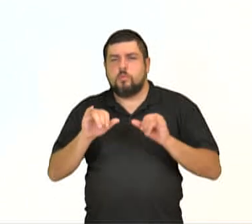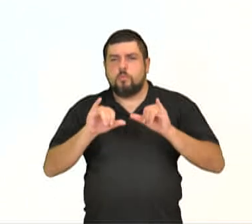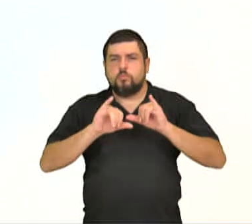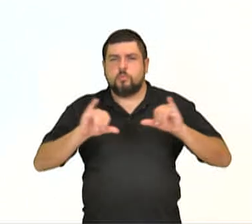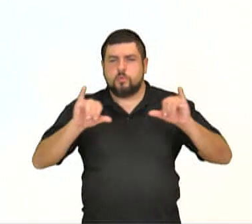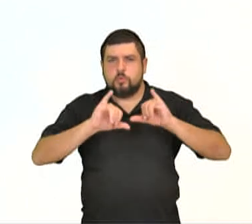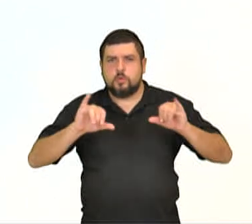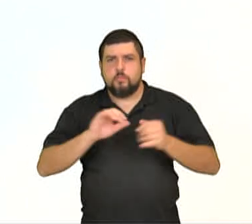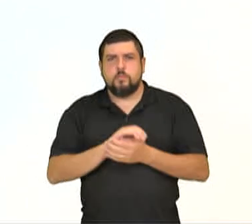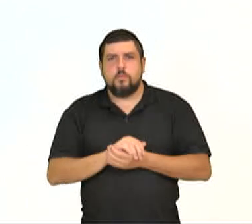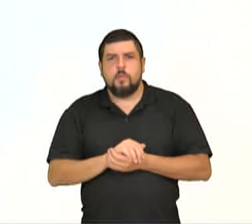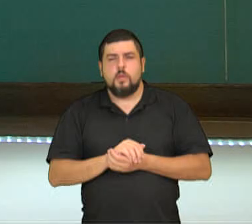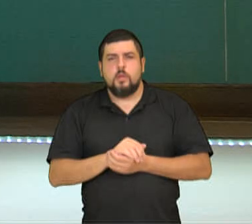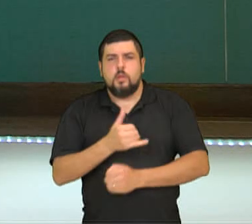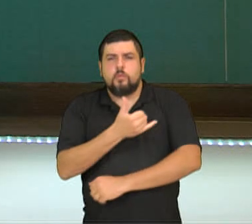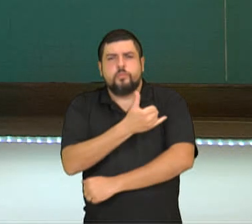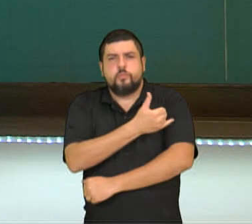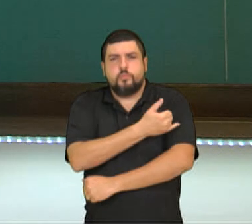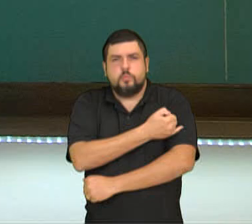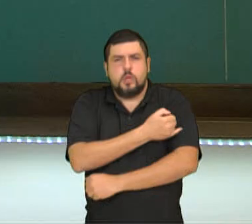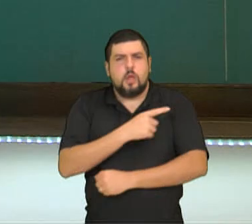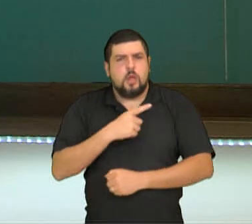incluem rígido controle de qualidade.